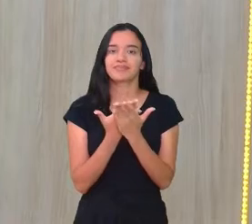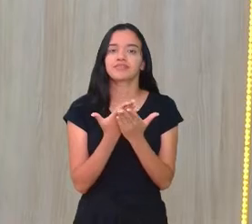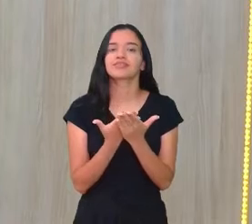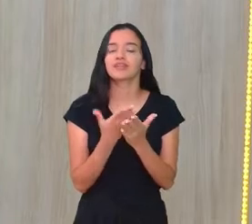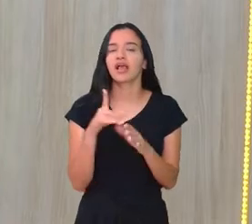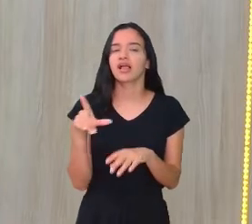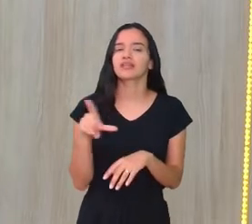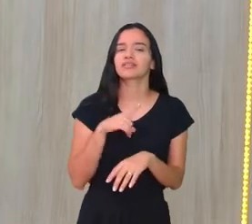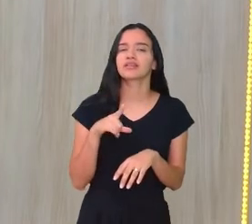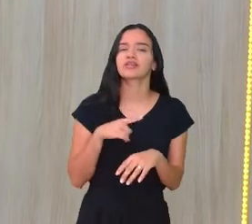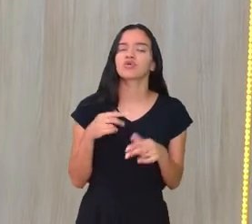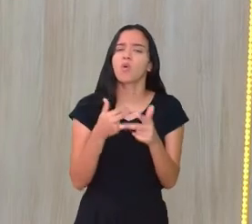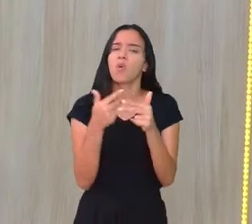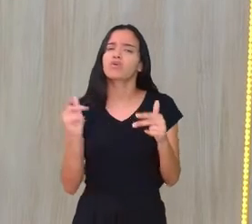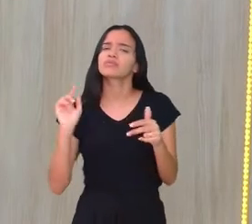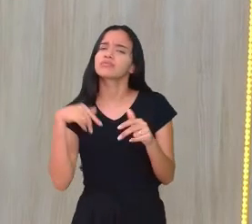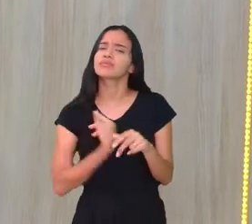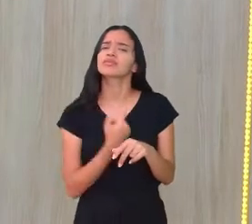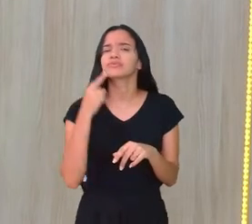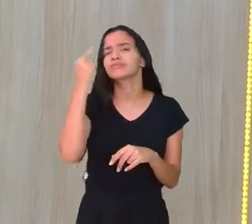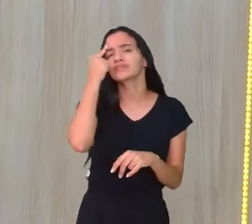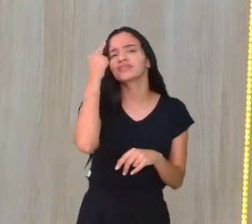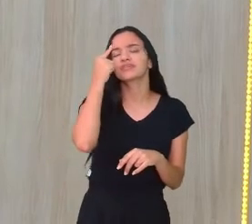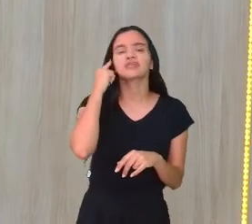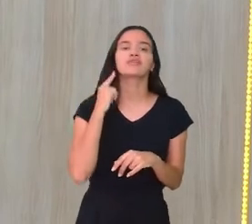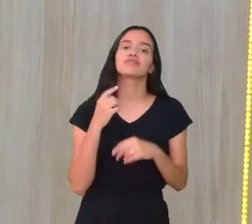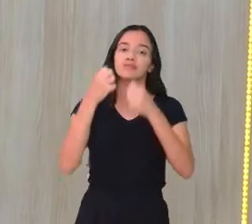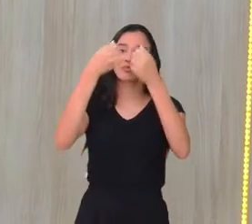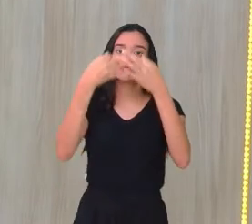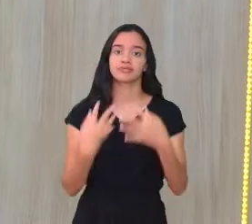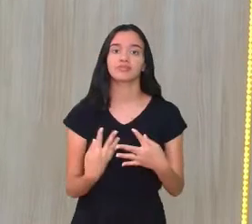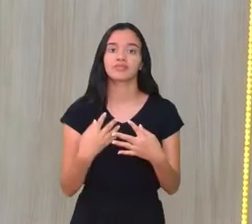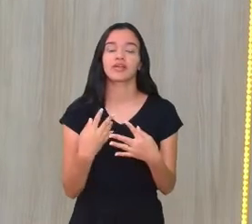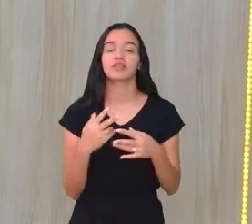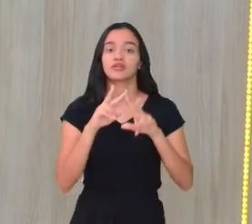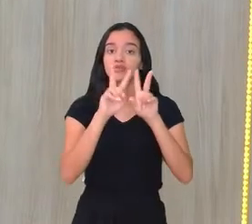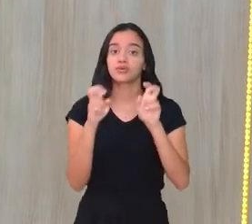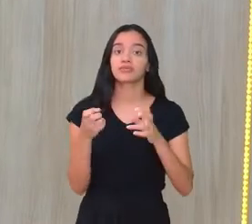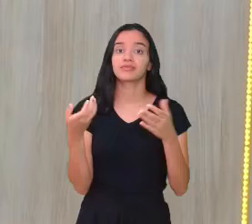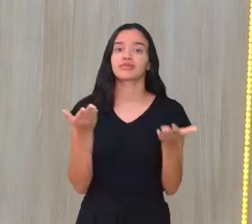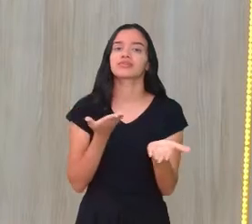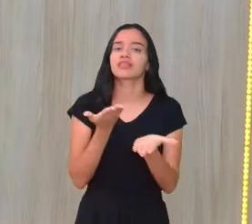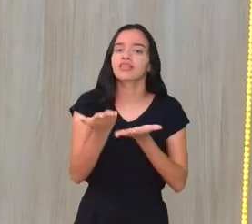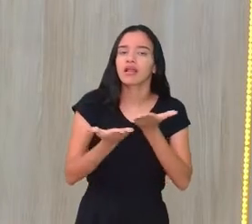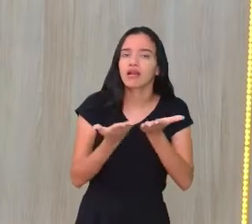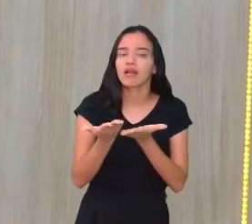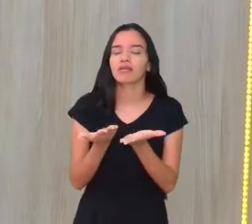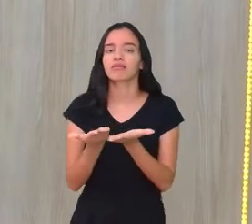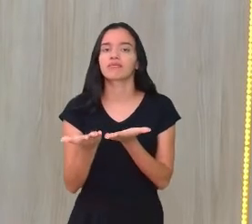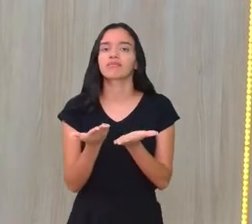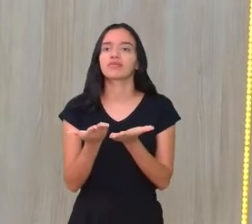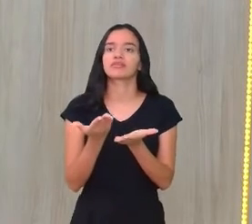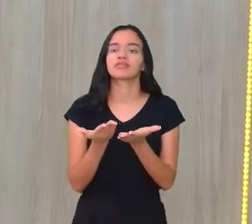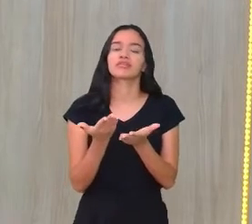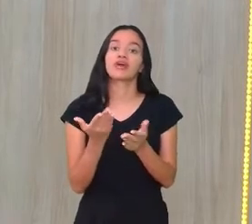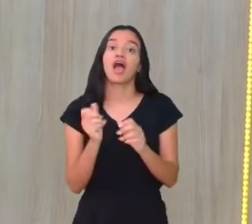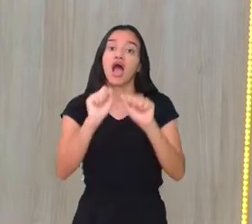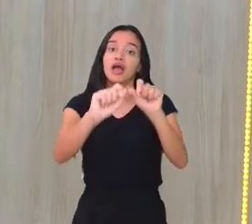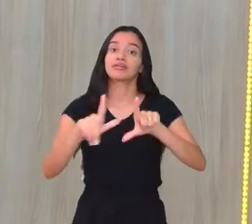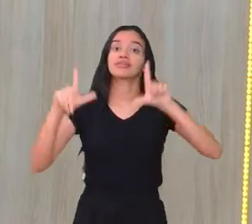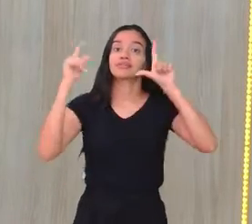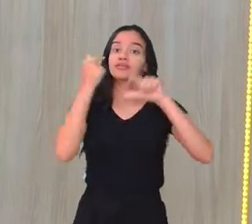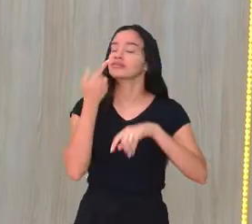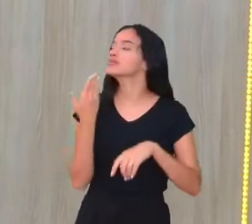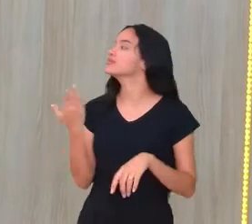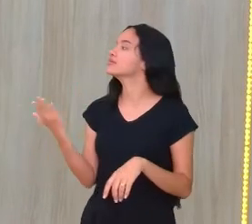trouxe muita coisa para a gente pensar, né? A gente vai falar um pouquinho sobre esse tratamento de esgoto e esse slide aqui, ó,